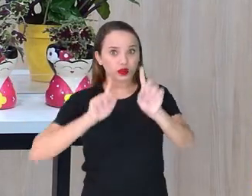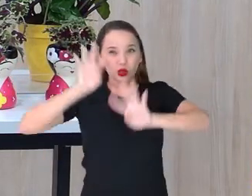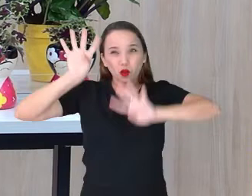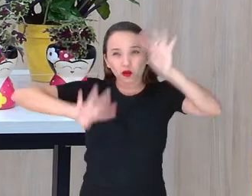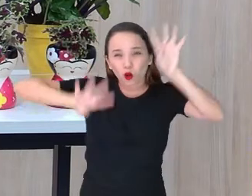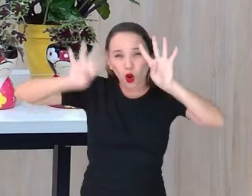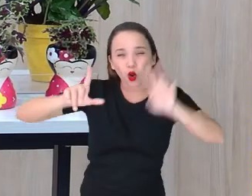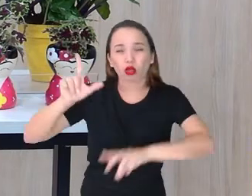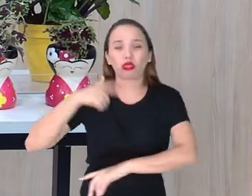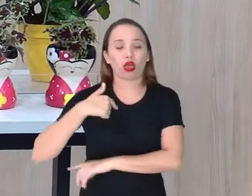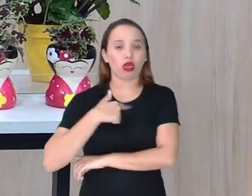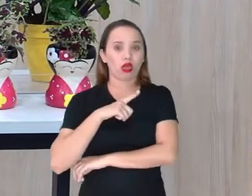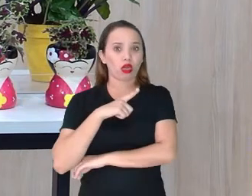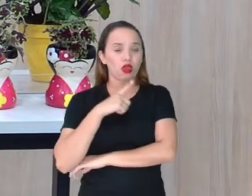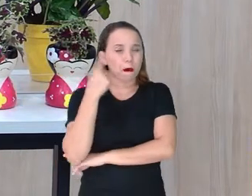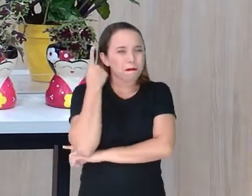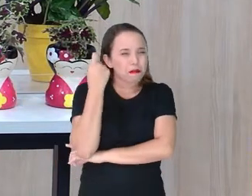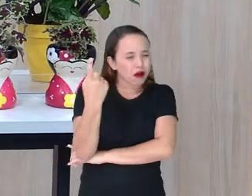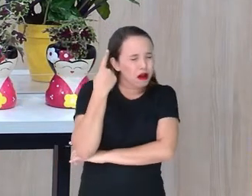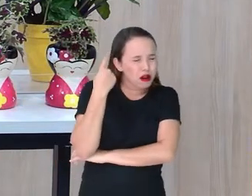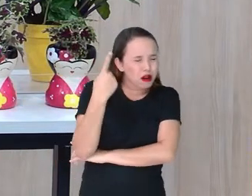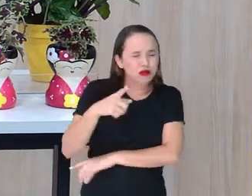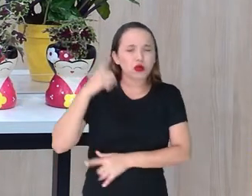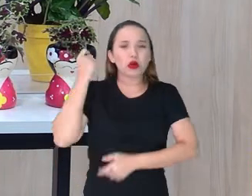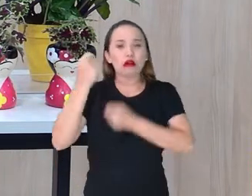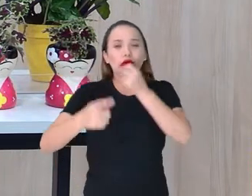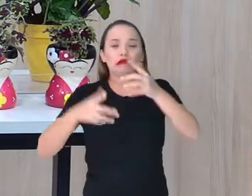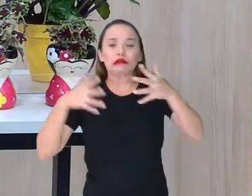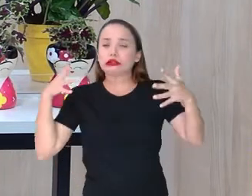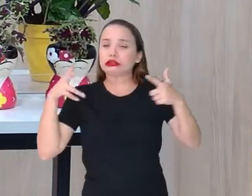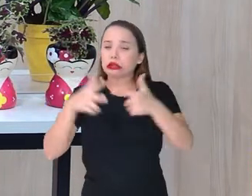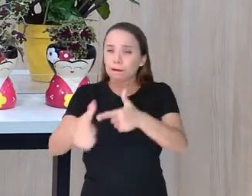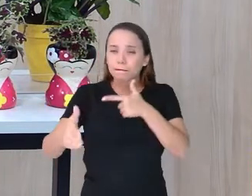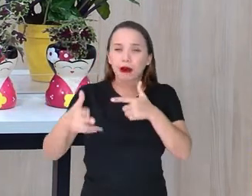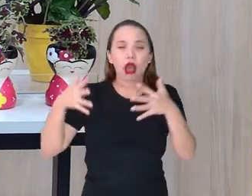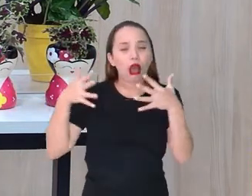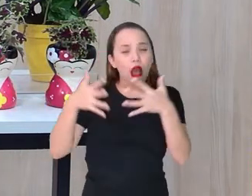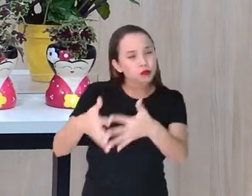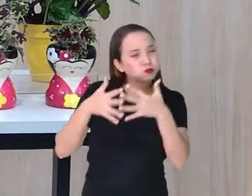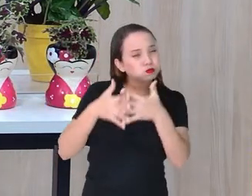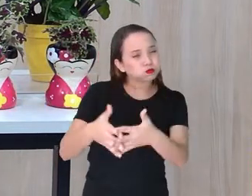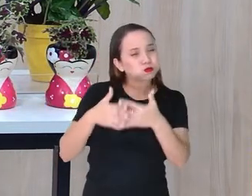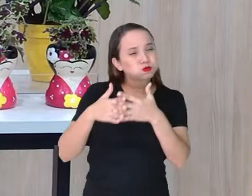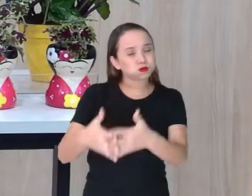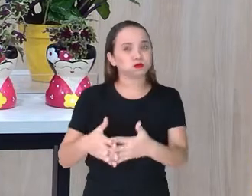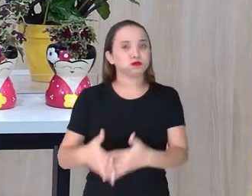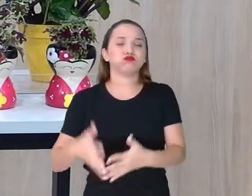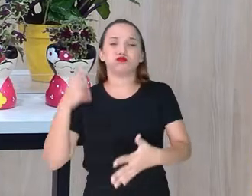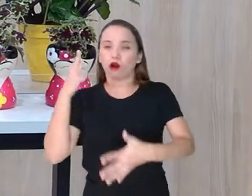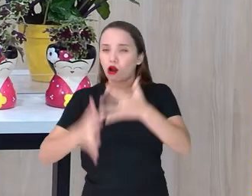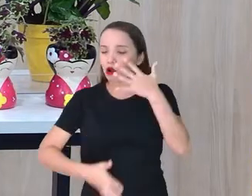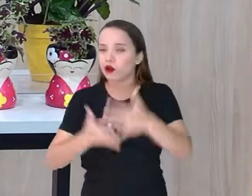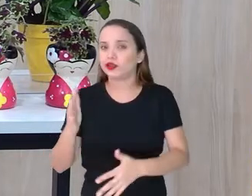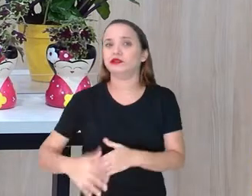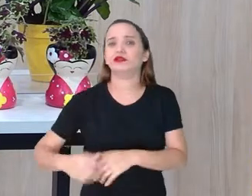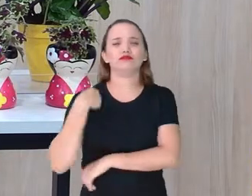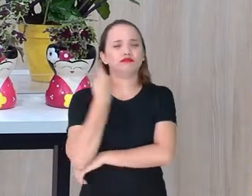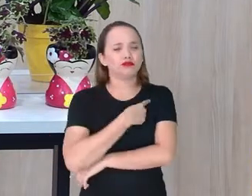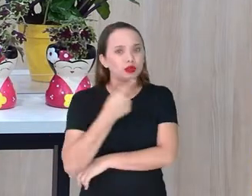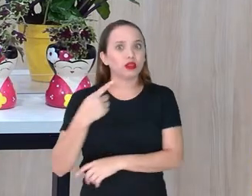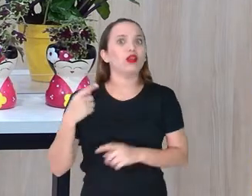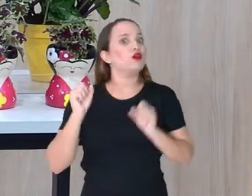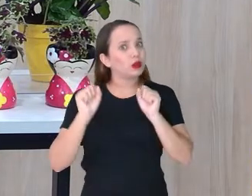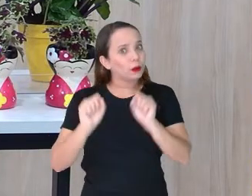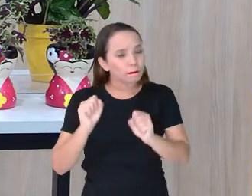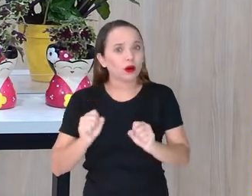muitas pessoas, né? Nós estamos brincando naquele momento, alegres, mas podemos nos alegrar de outra forma. Então, pessoas, às vezes, nossos